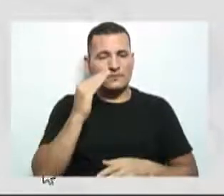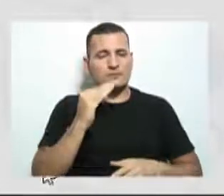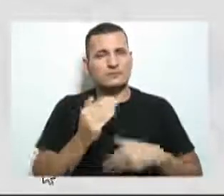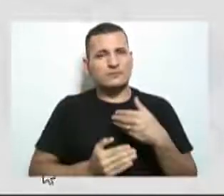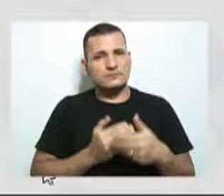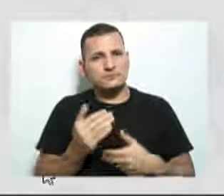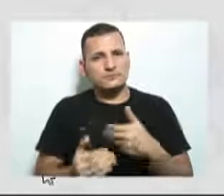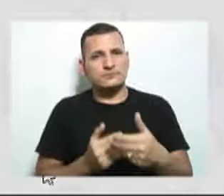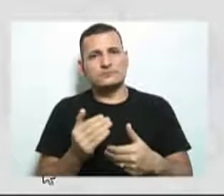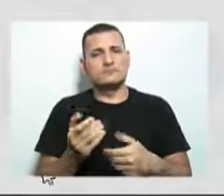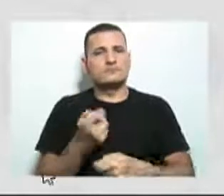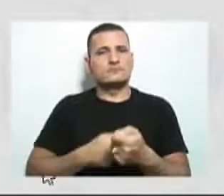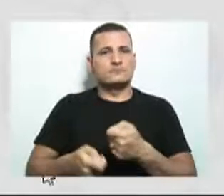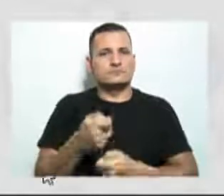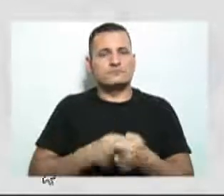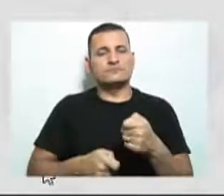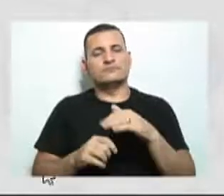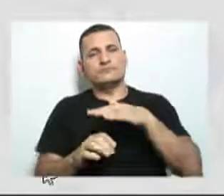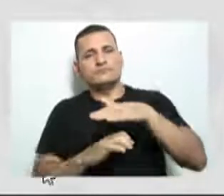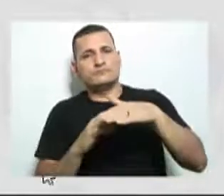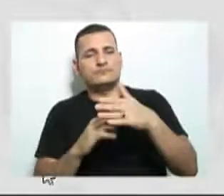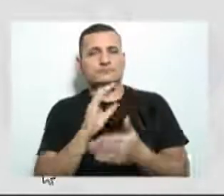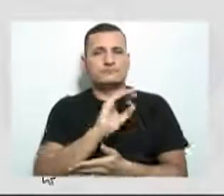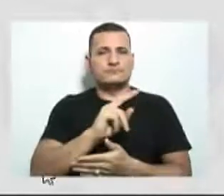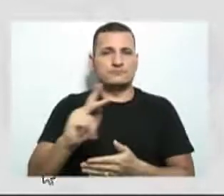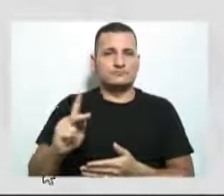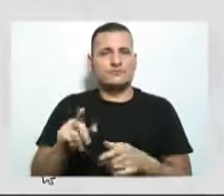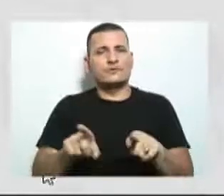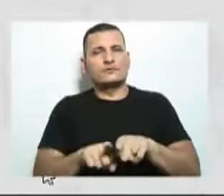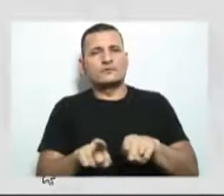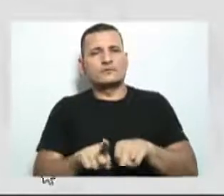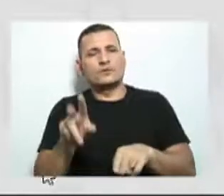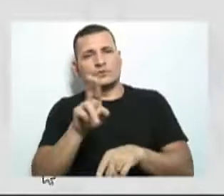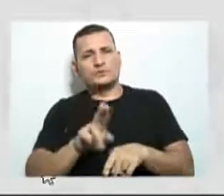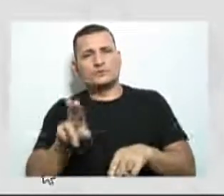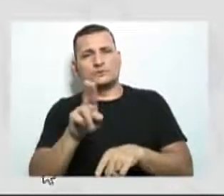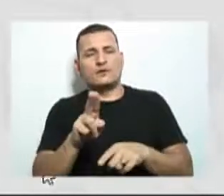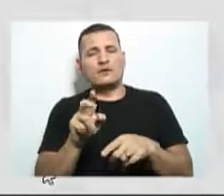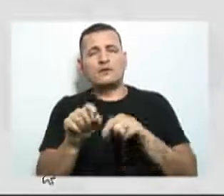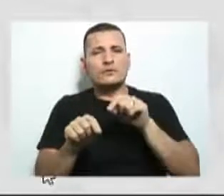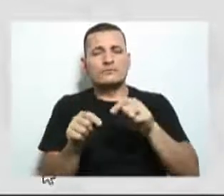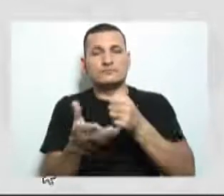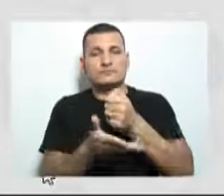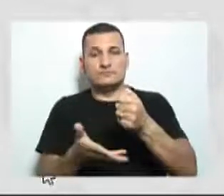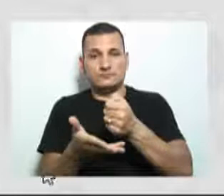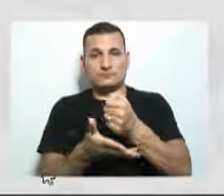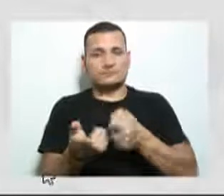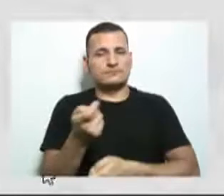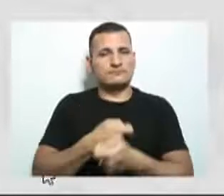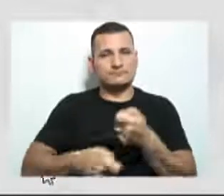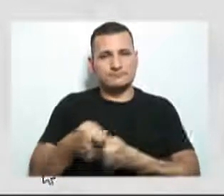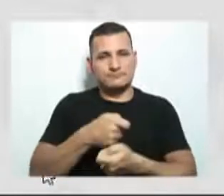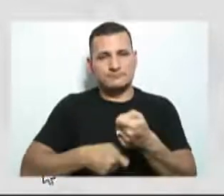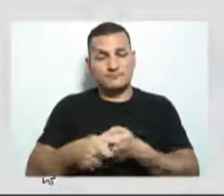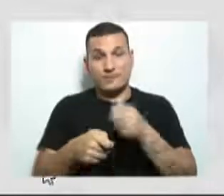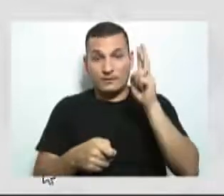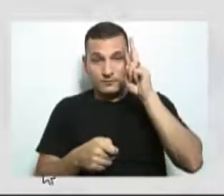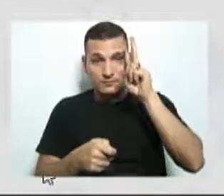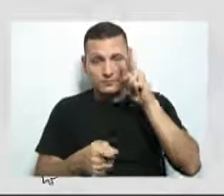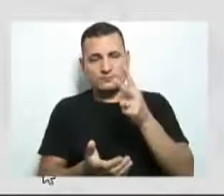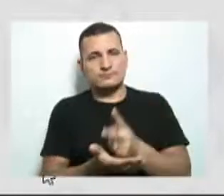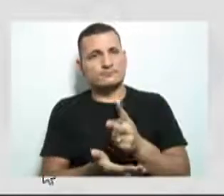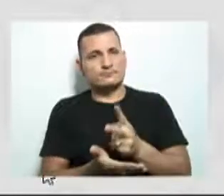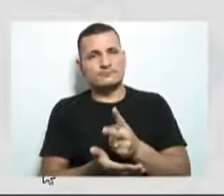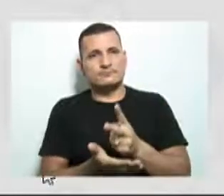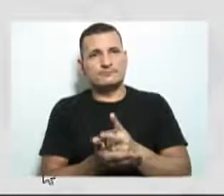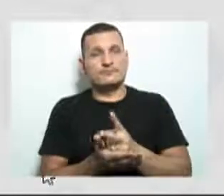âmbito das organizações e cooperativas, aplicar as variáveis básicas da negociação. Tá bom? Lembrando sempre, olha